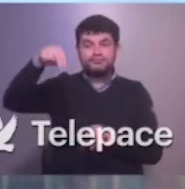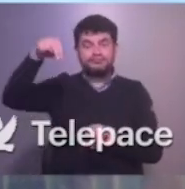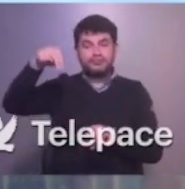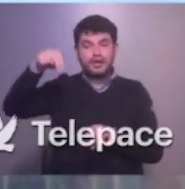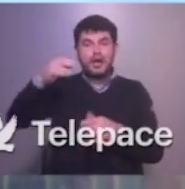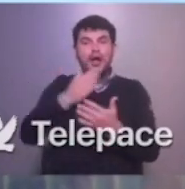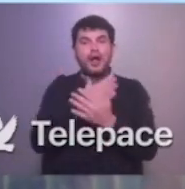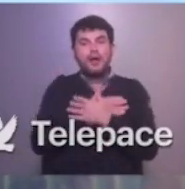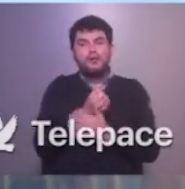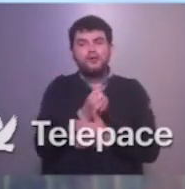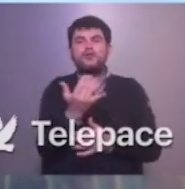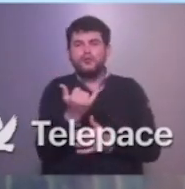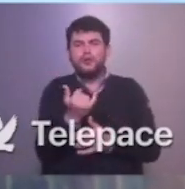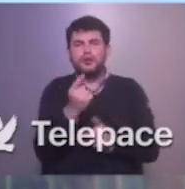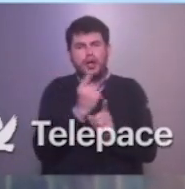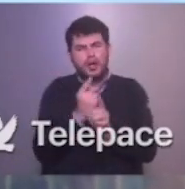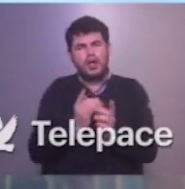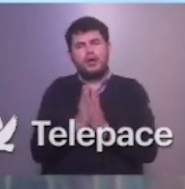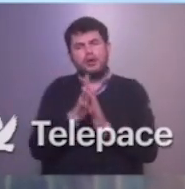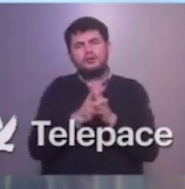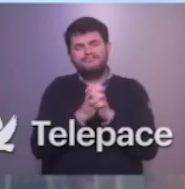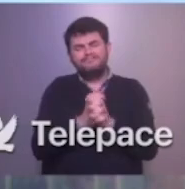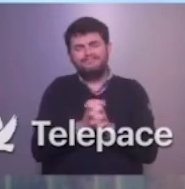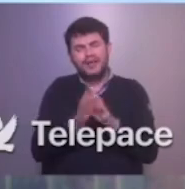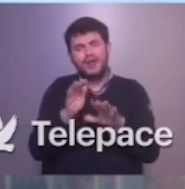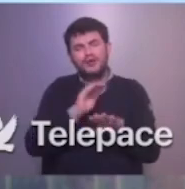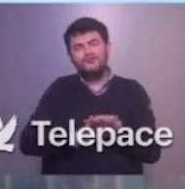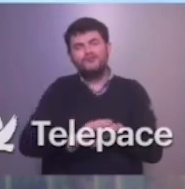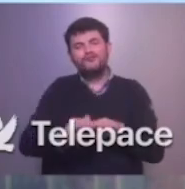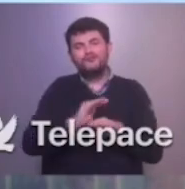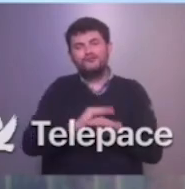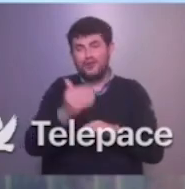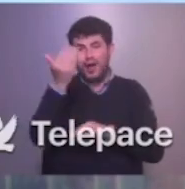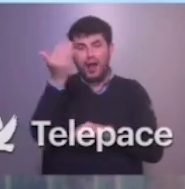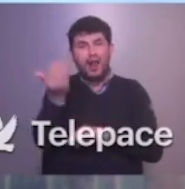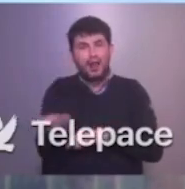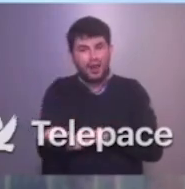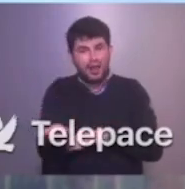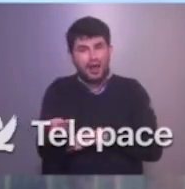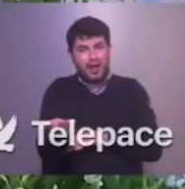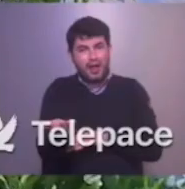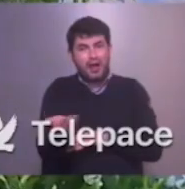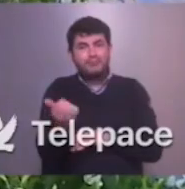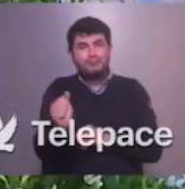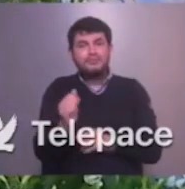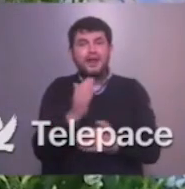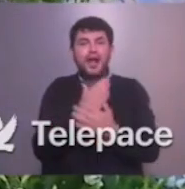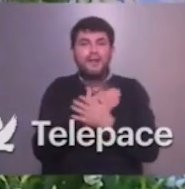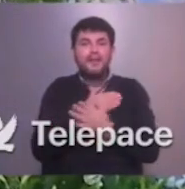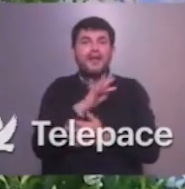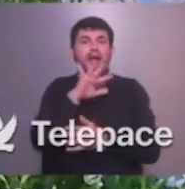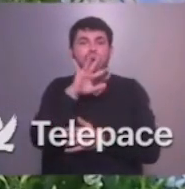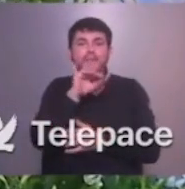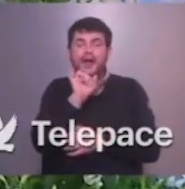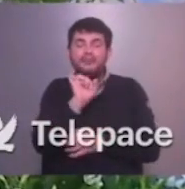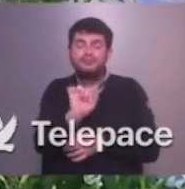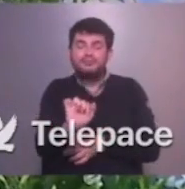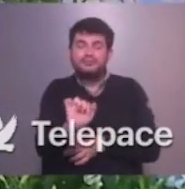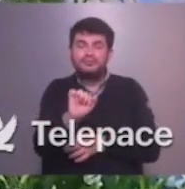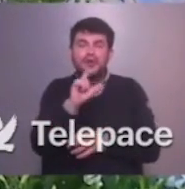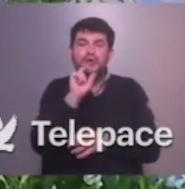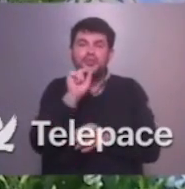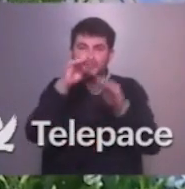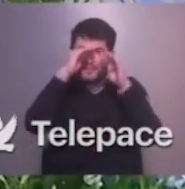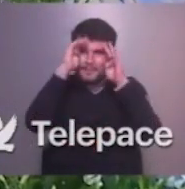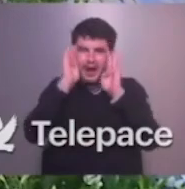apóstolos permaneceram em oração com o conforto da presença amiga da Mãe